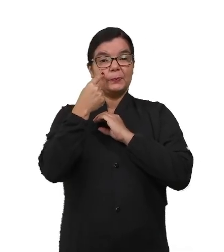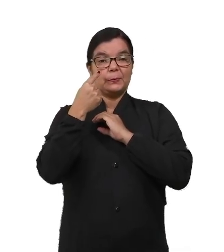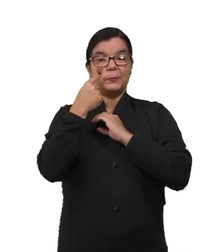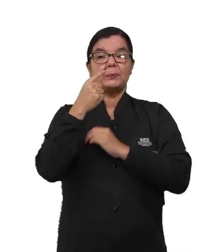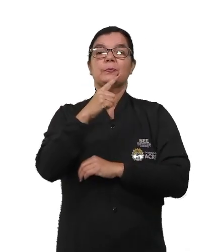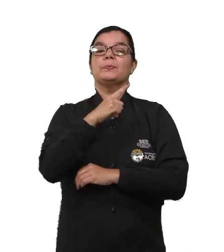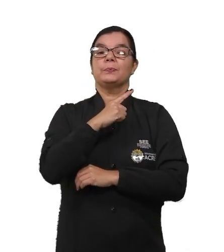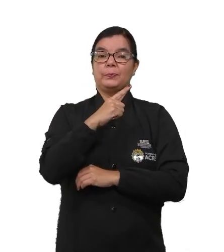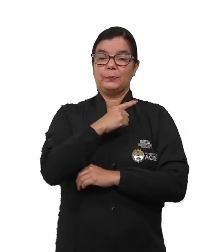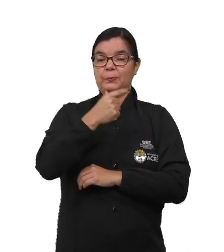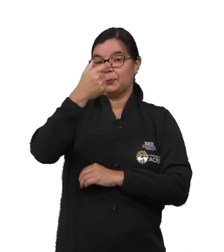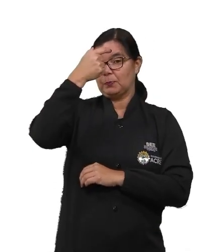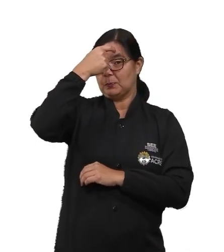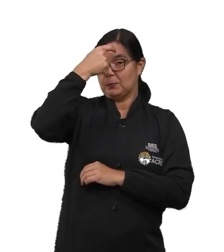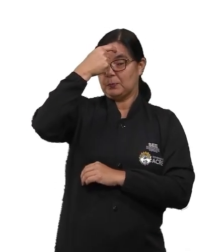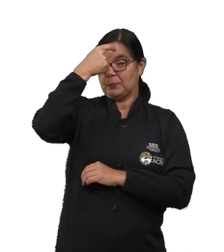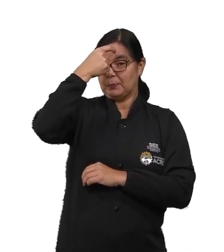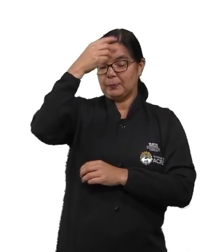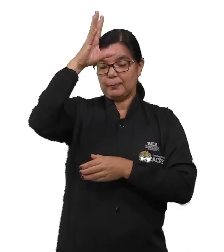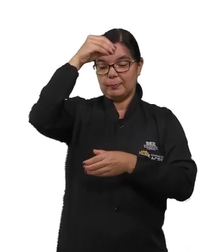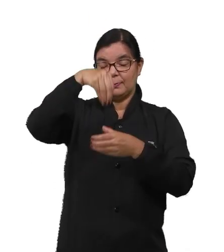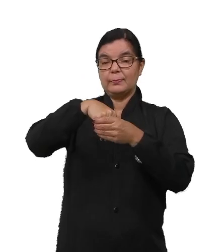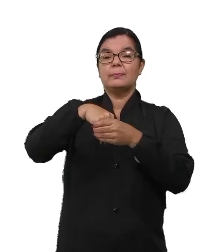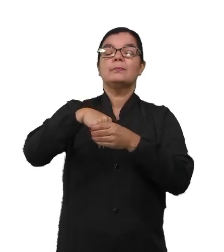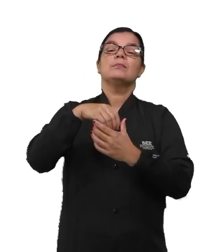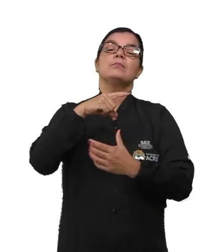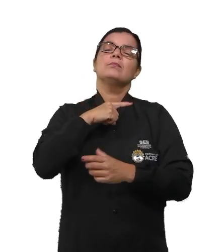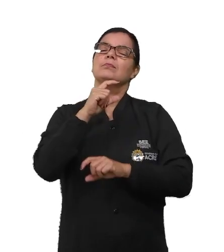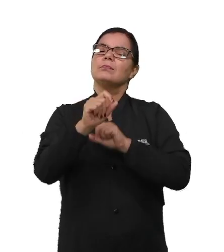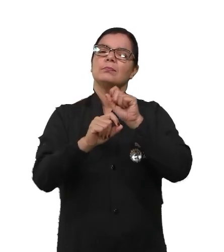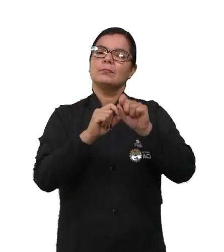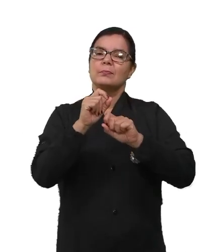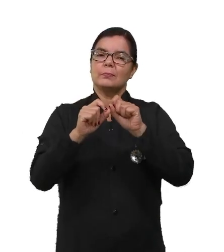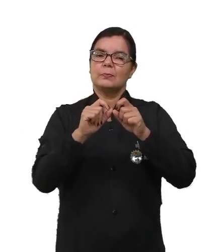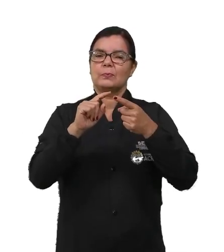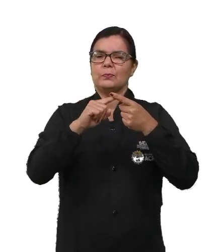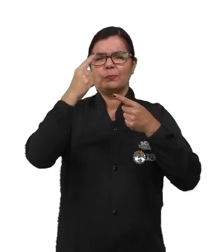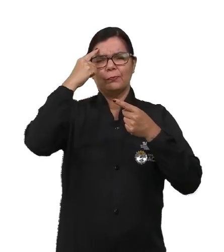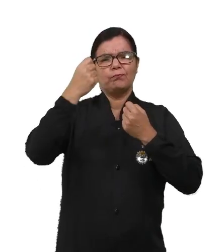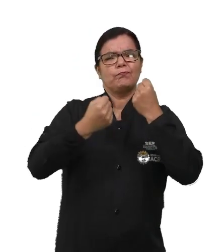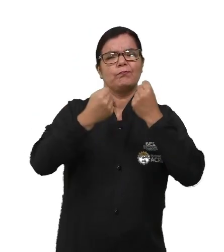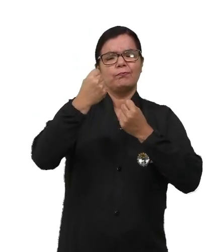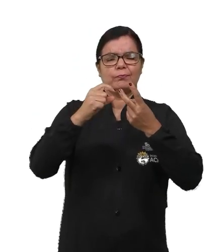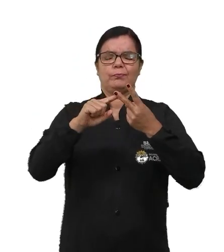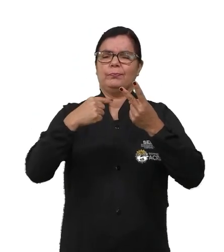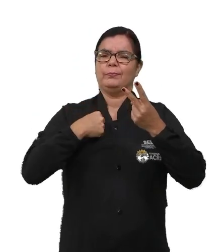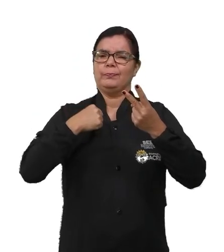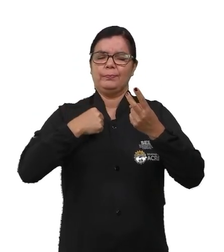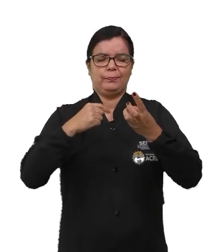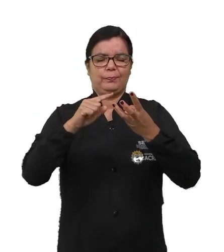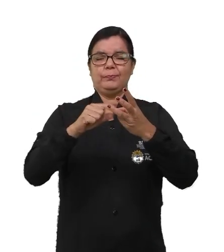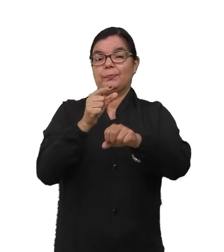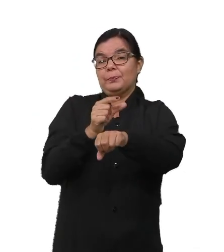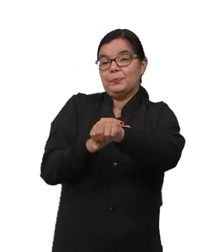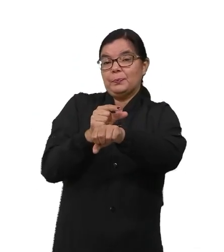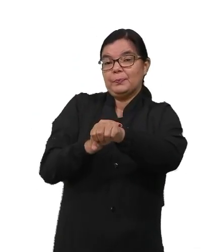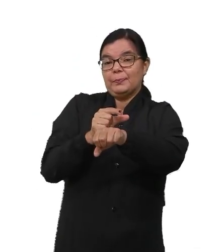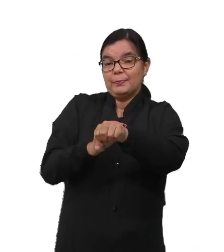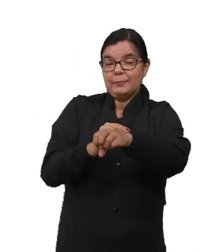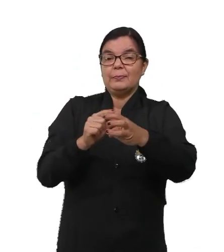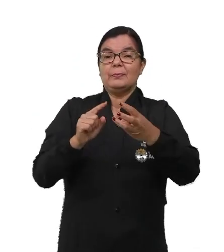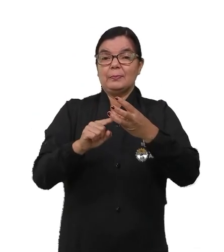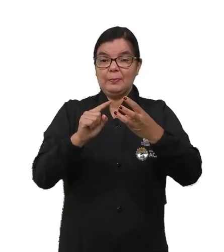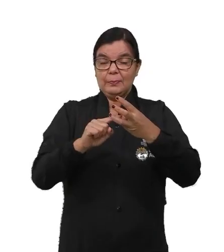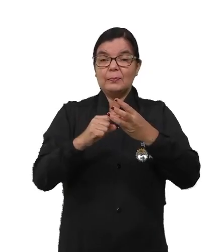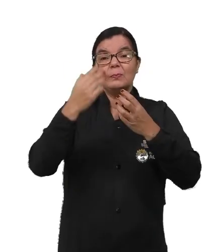nós temos uma cabeça, e dentro da cabeça tem o quê? Tem carro, tem camisa, tem relógio, ou seja,